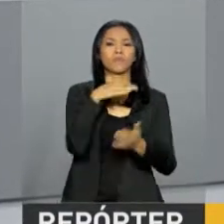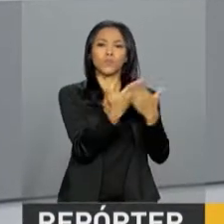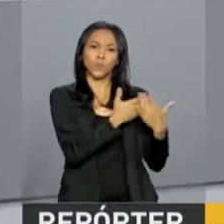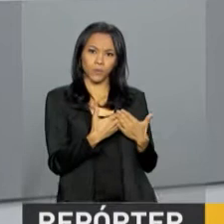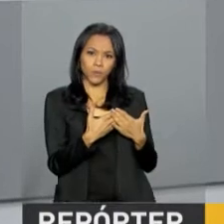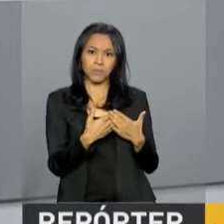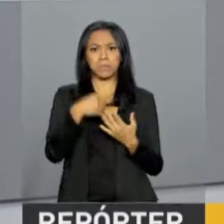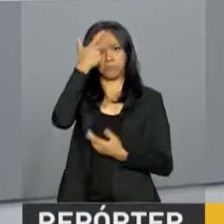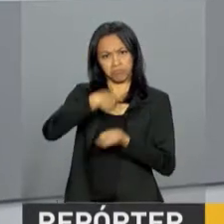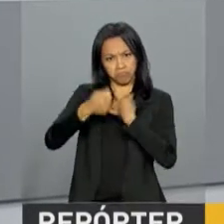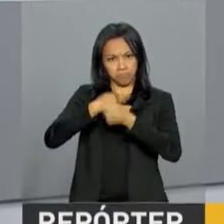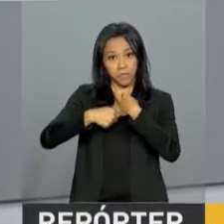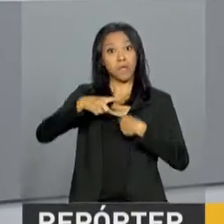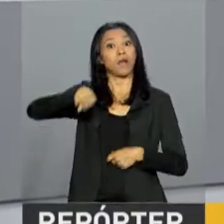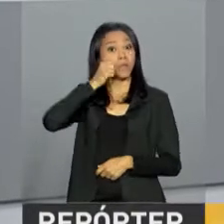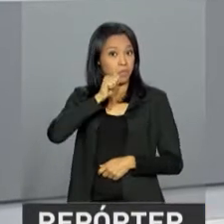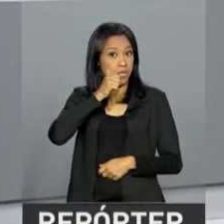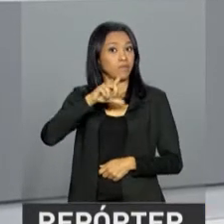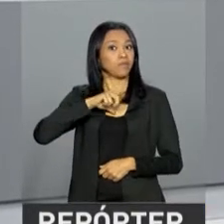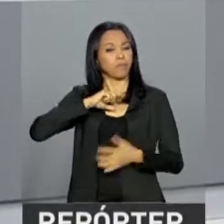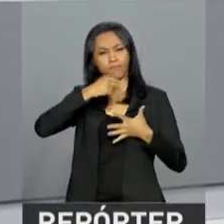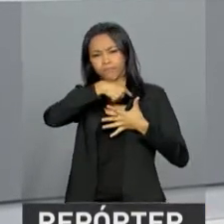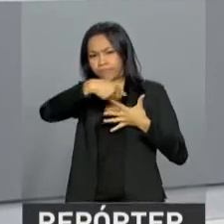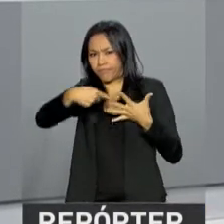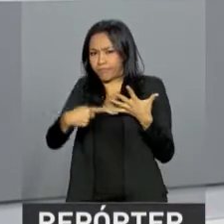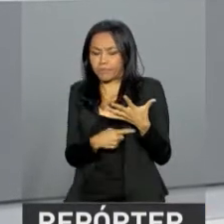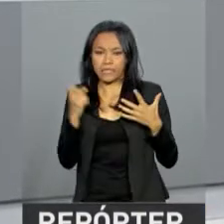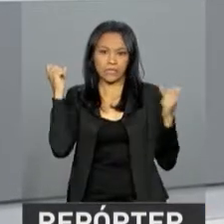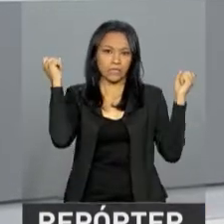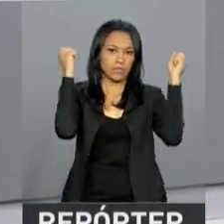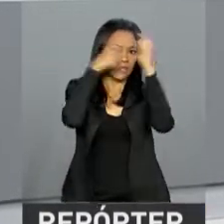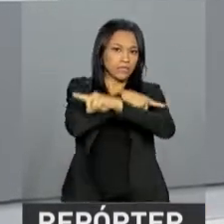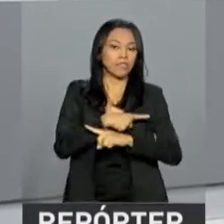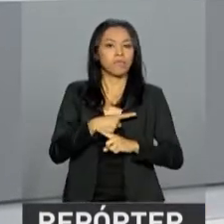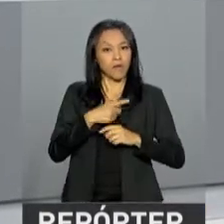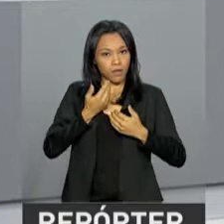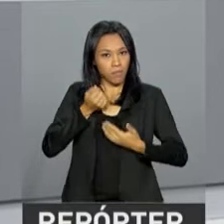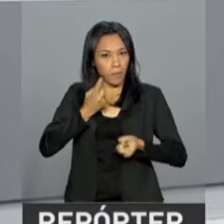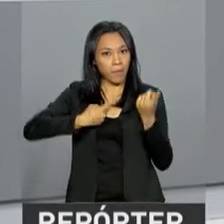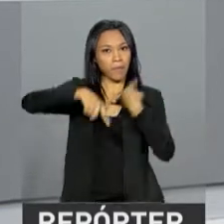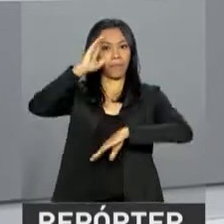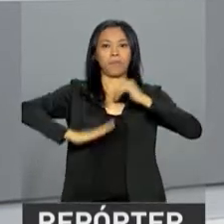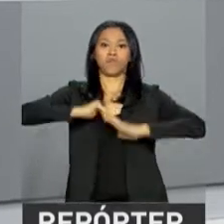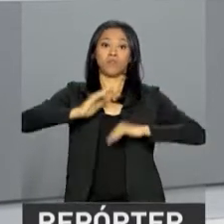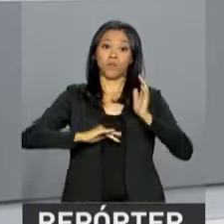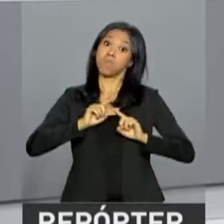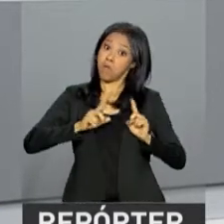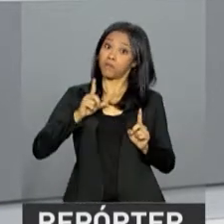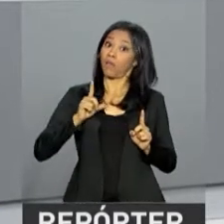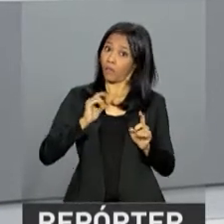empreendedoras as mulheres ainda enfrenta uma série de dificuldades para estruturar suas carreiras mas já vem ares de mudança